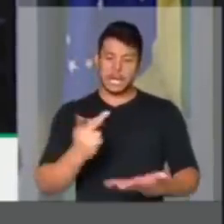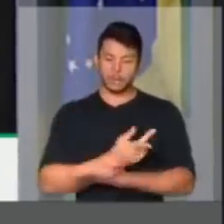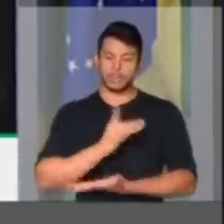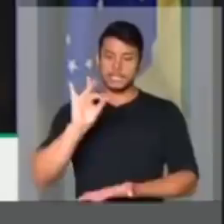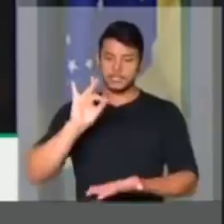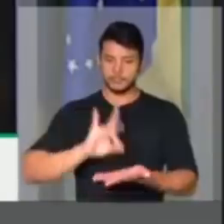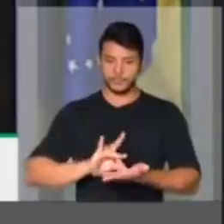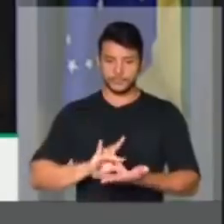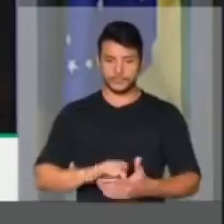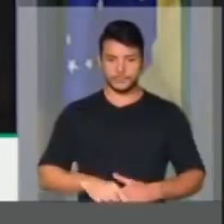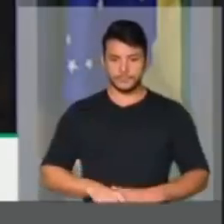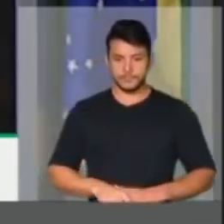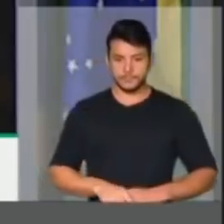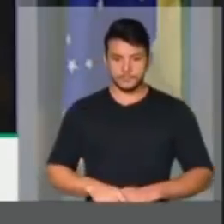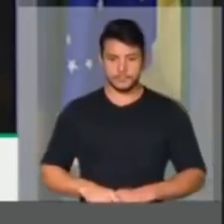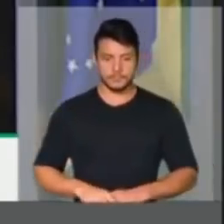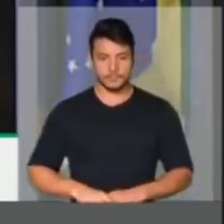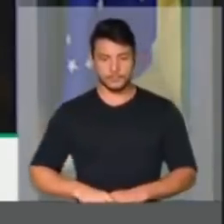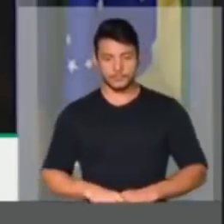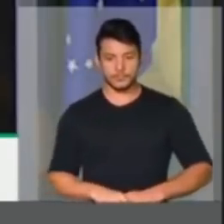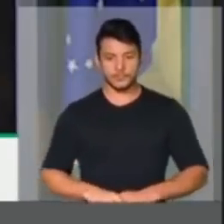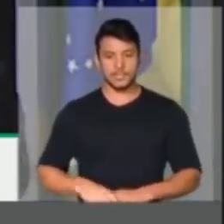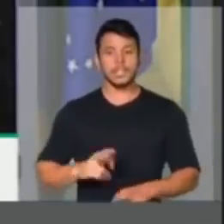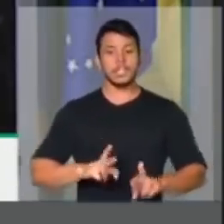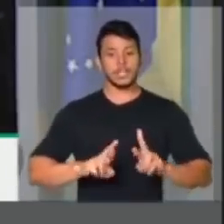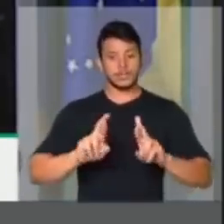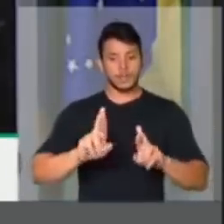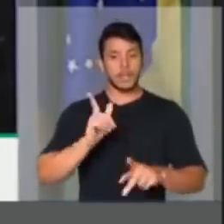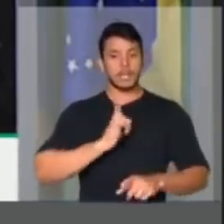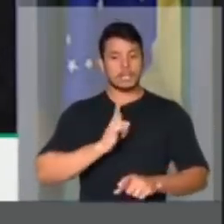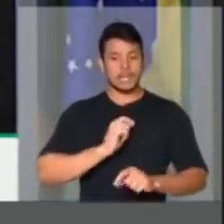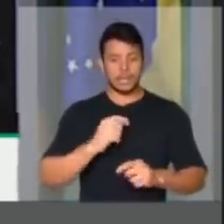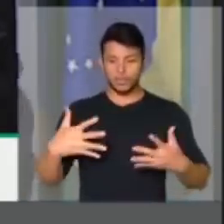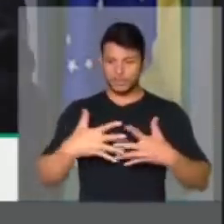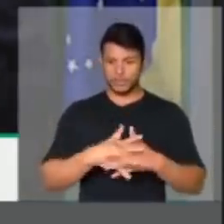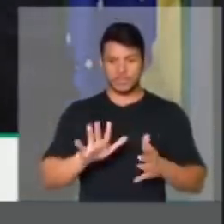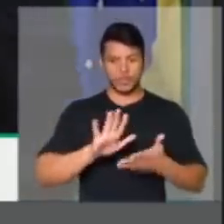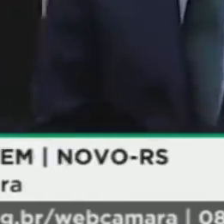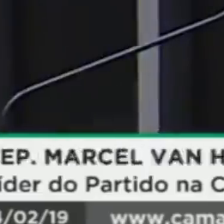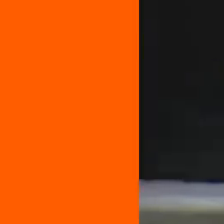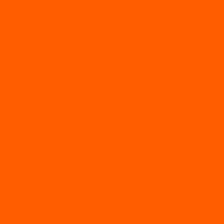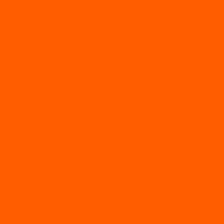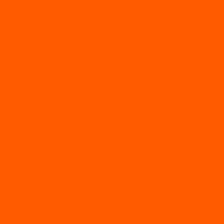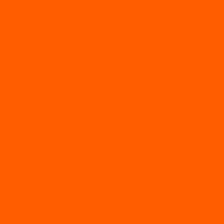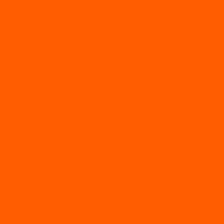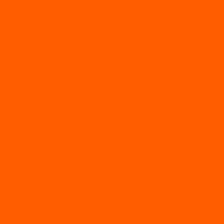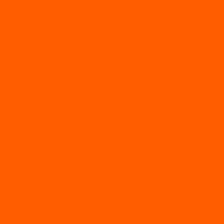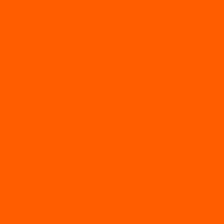obstrução inconsequente, mas que haja deliberação e votação. Muito obrigado.